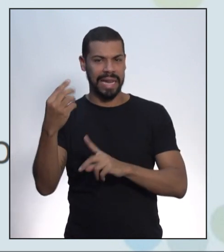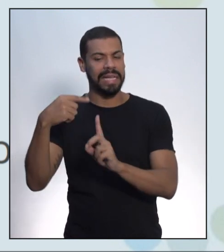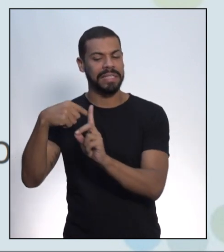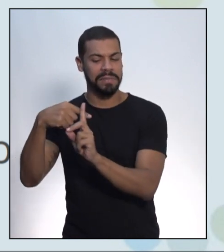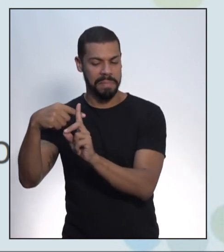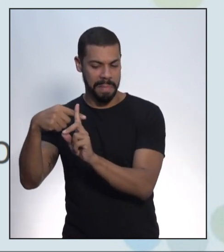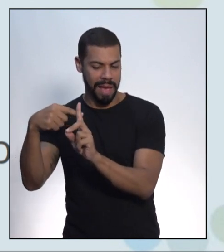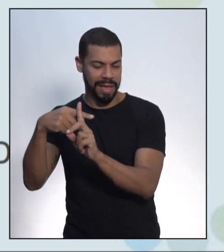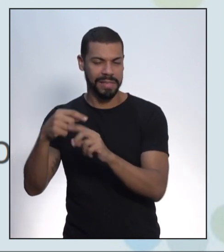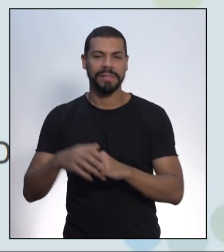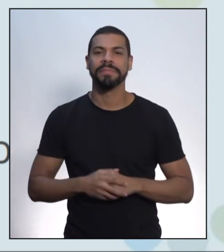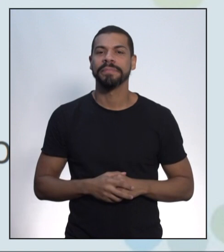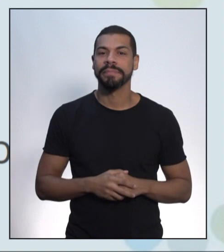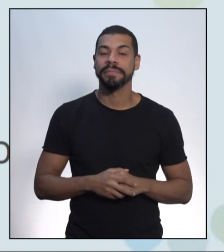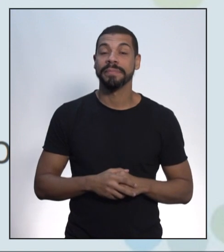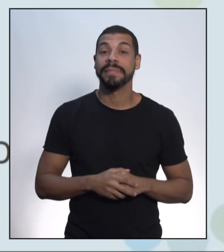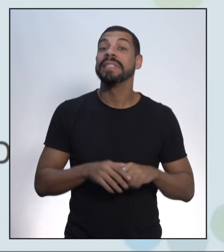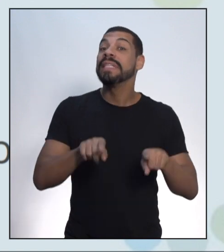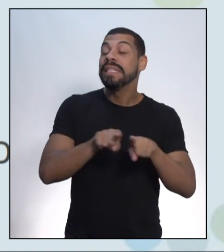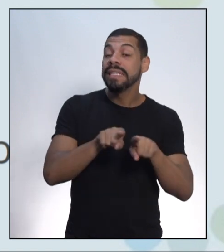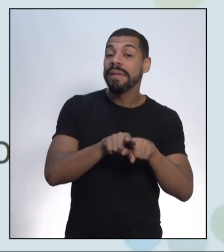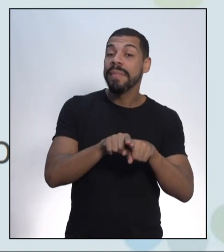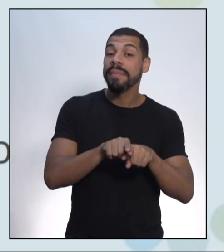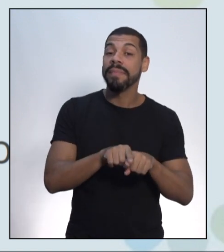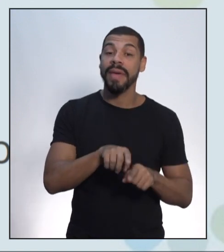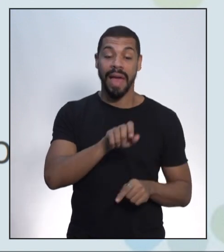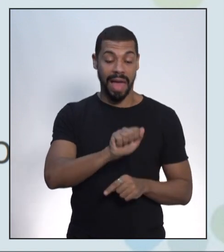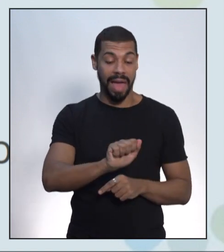íon alumínio, e vai formar quem? O